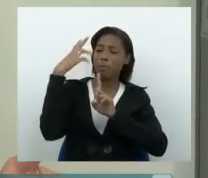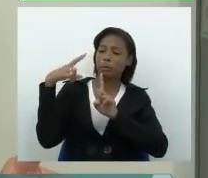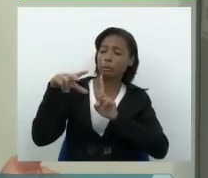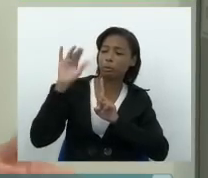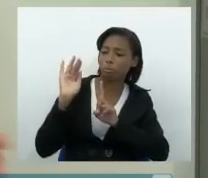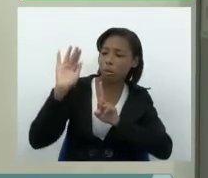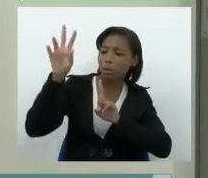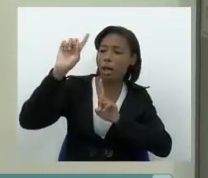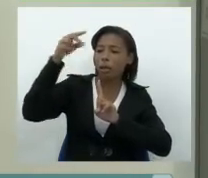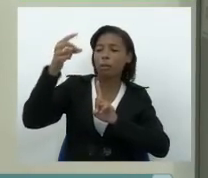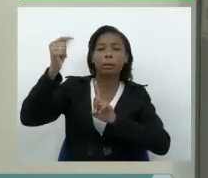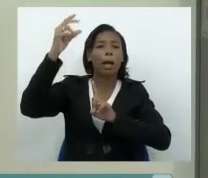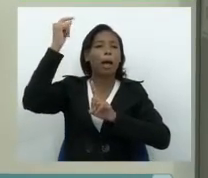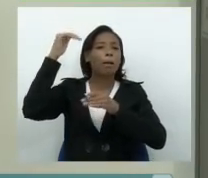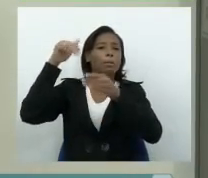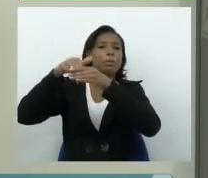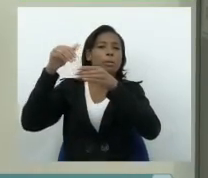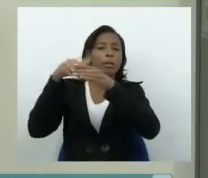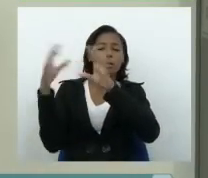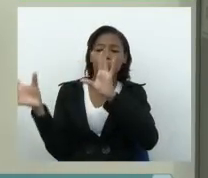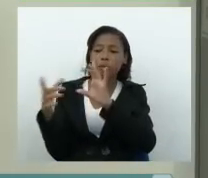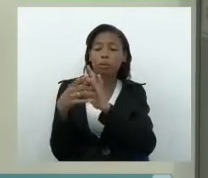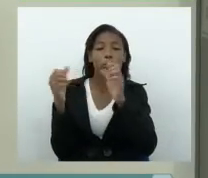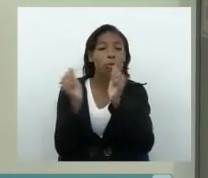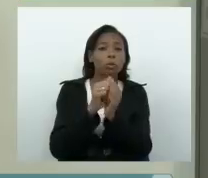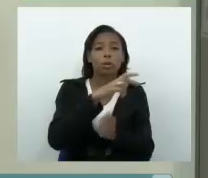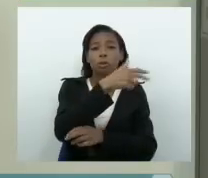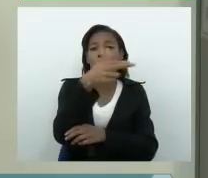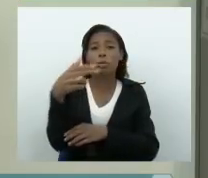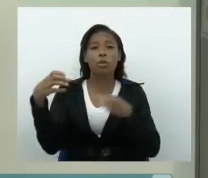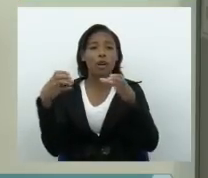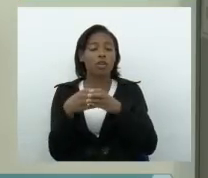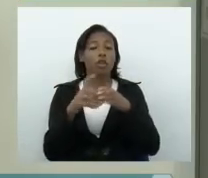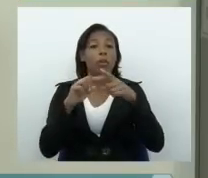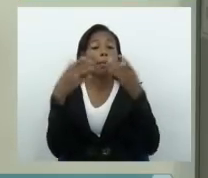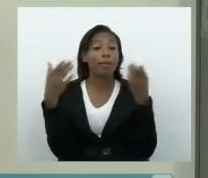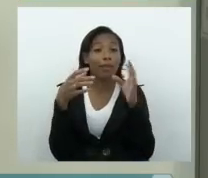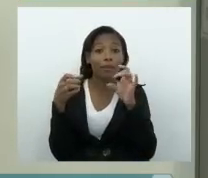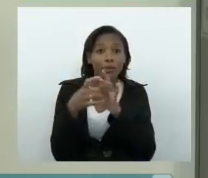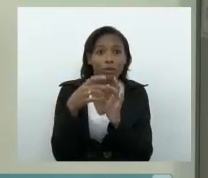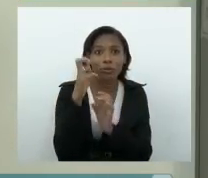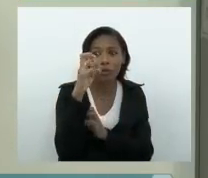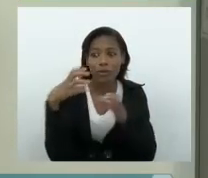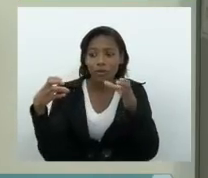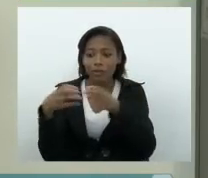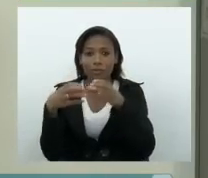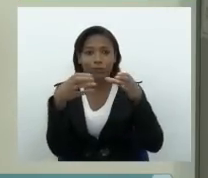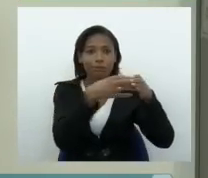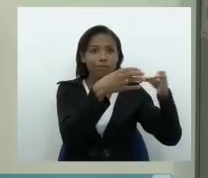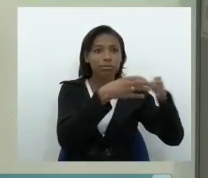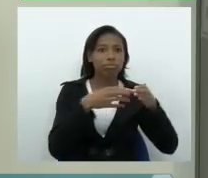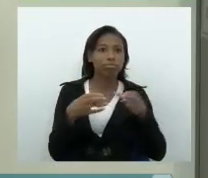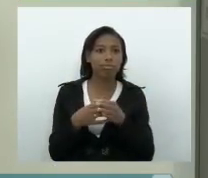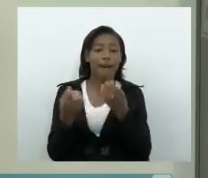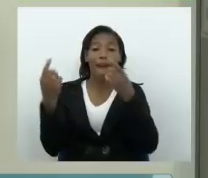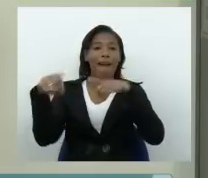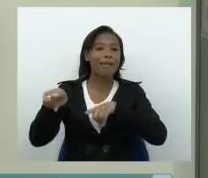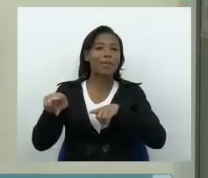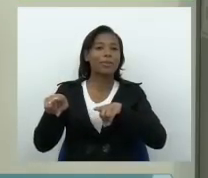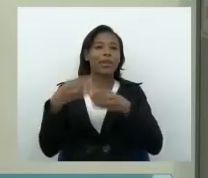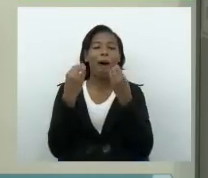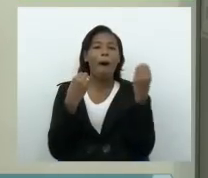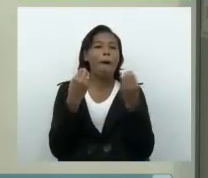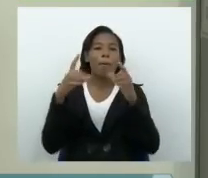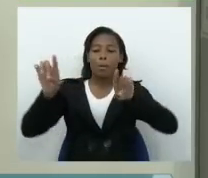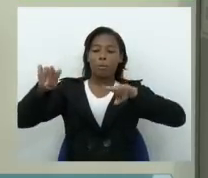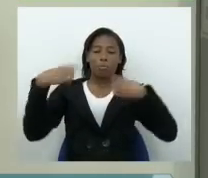outra eleição alianças com 5 partidos. E hoje ter aliança com 5 partidos é criminalizado. Eu